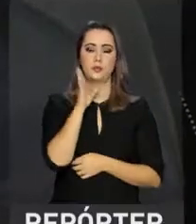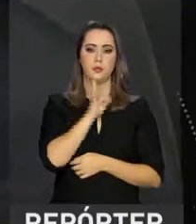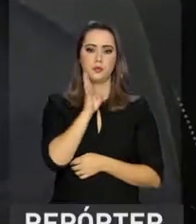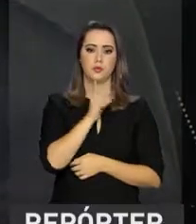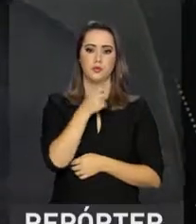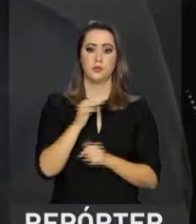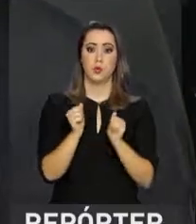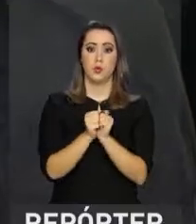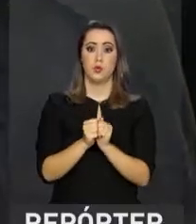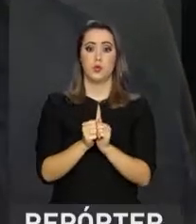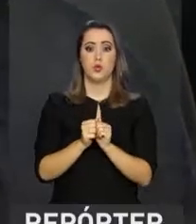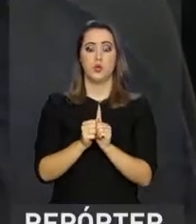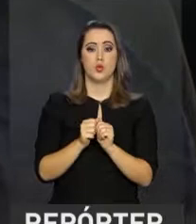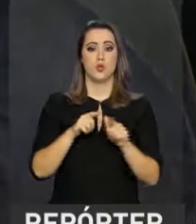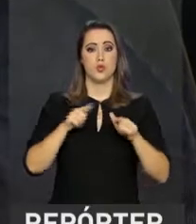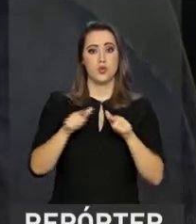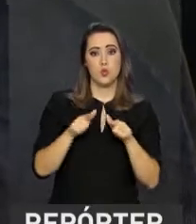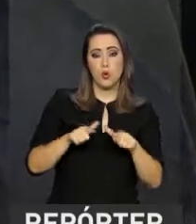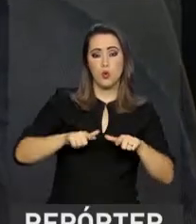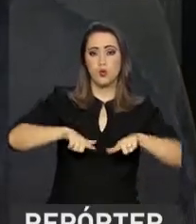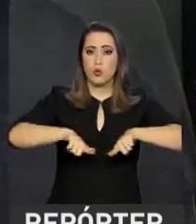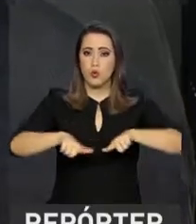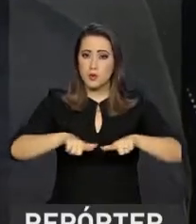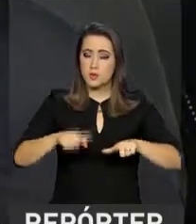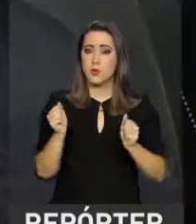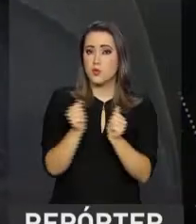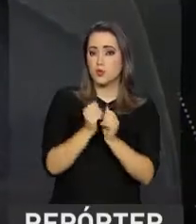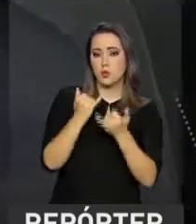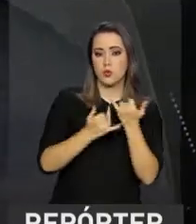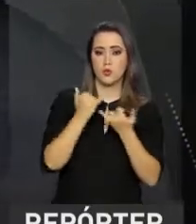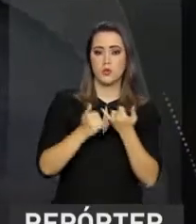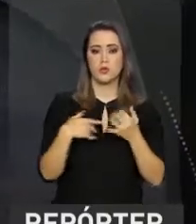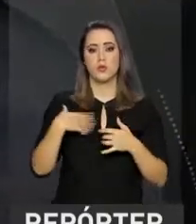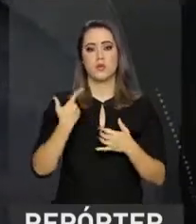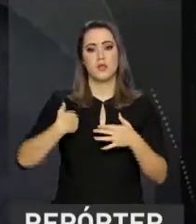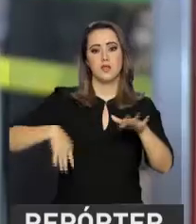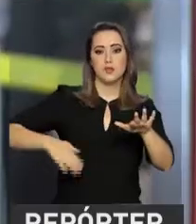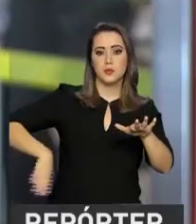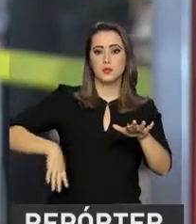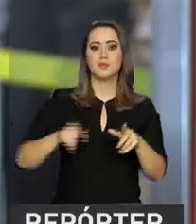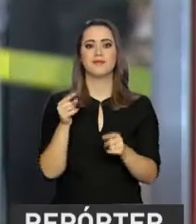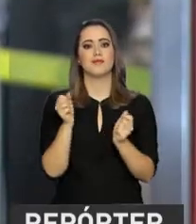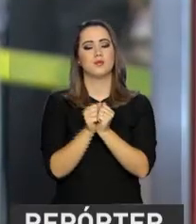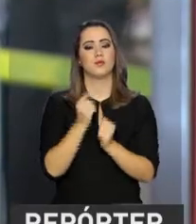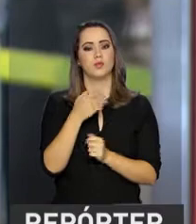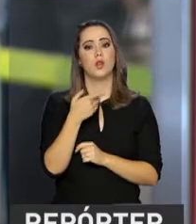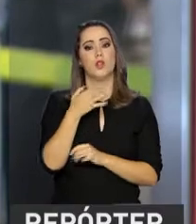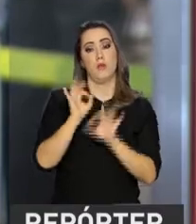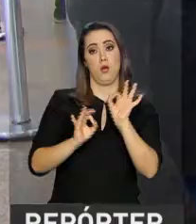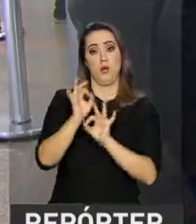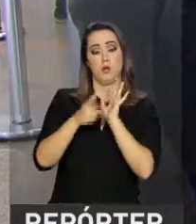os meus temas brinca com eles e tá pra band trem ea mãe se organizou com